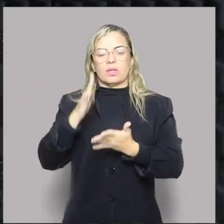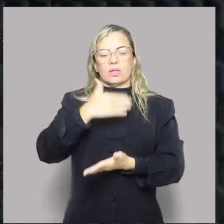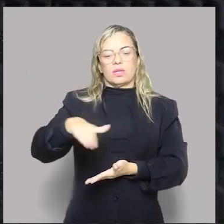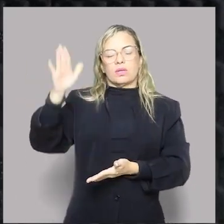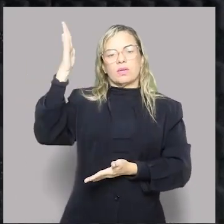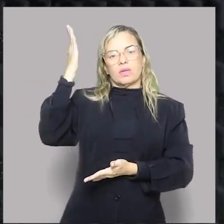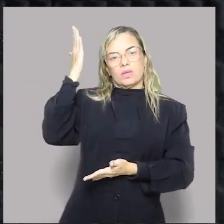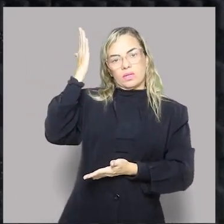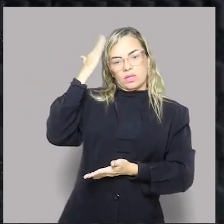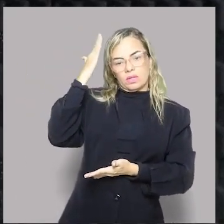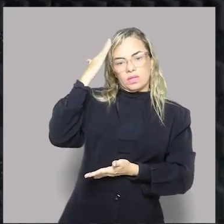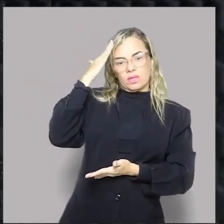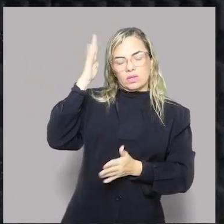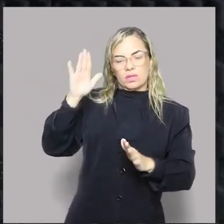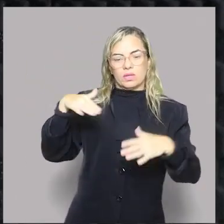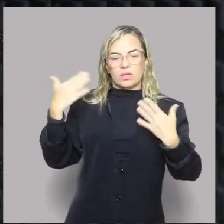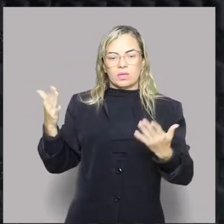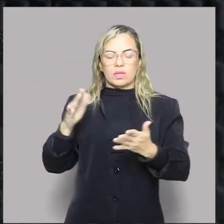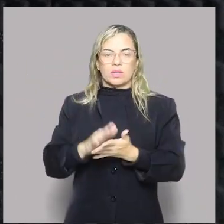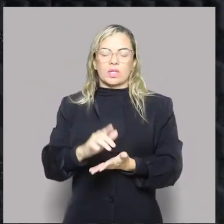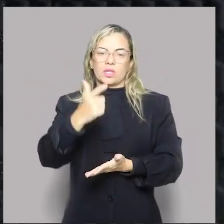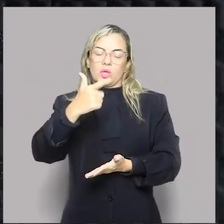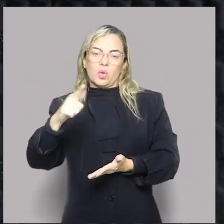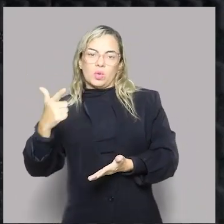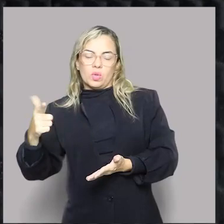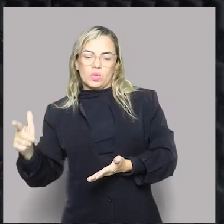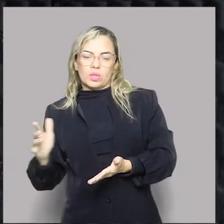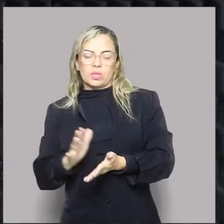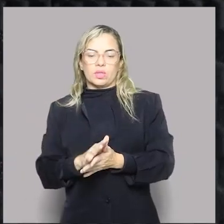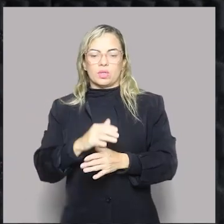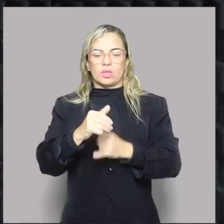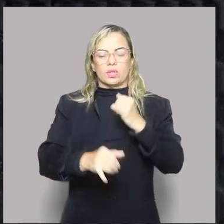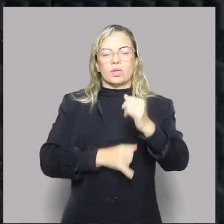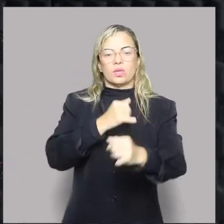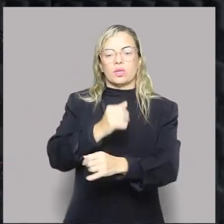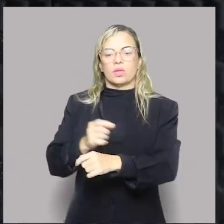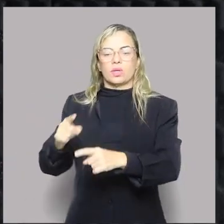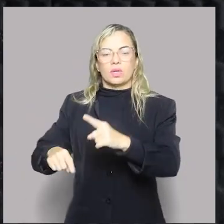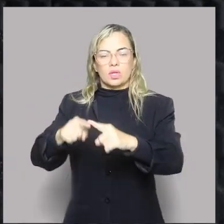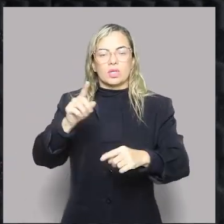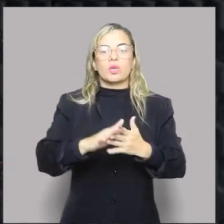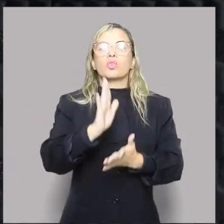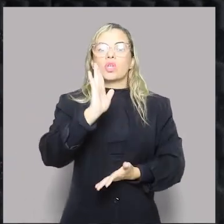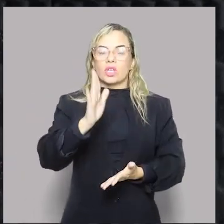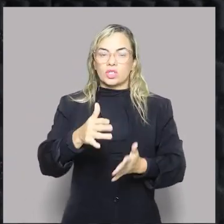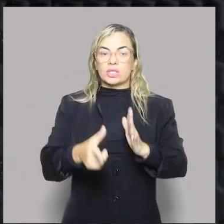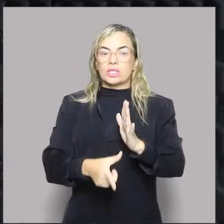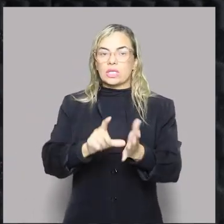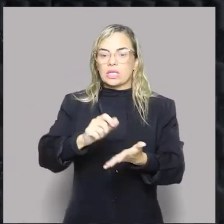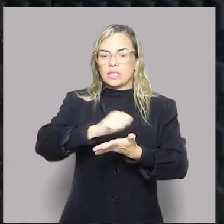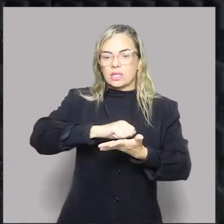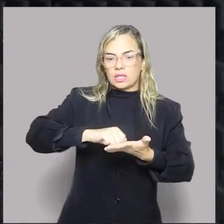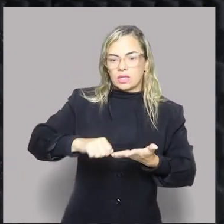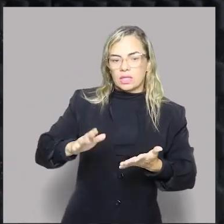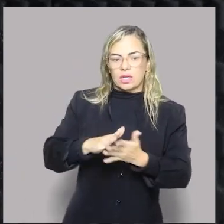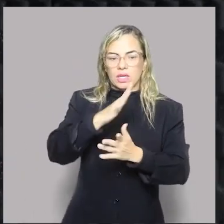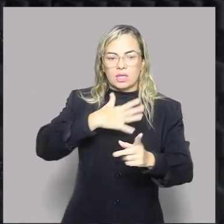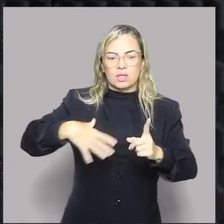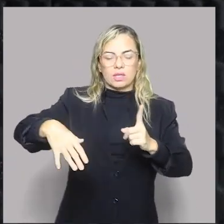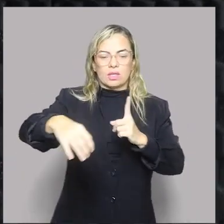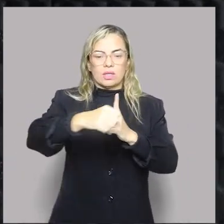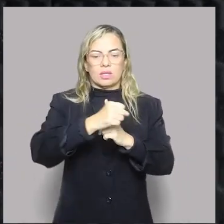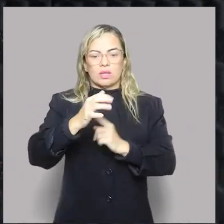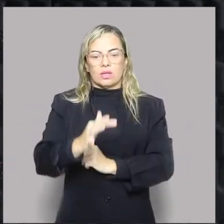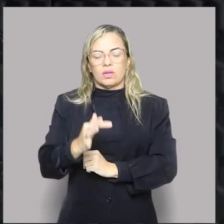telefone, se ela está integrada à internet e as pessoas não têm internet, o que isso vai trazer como